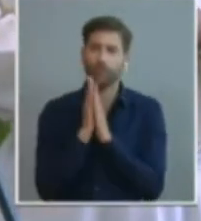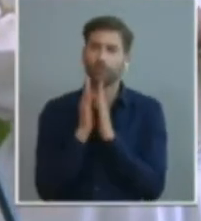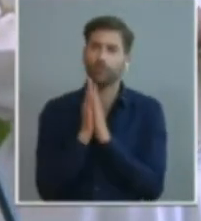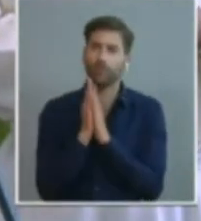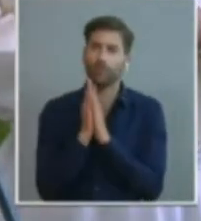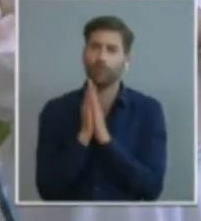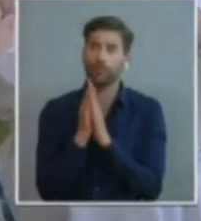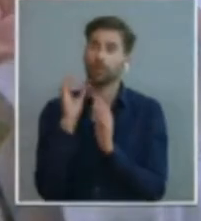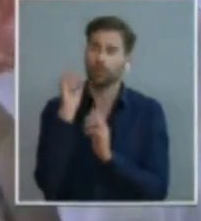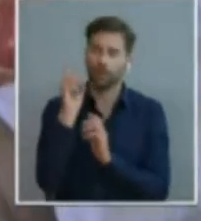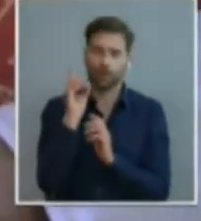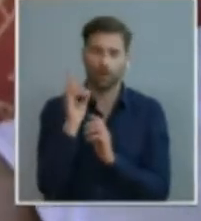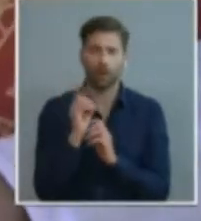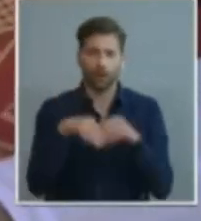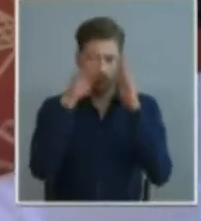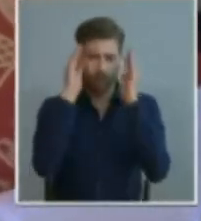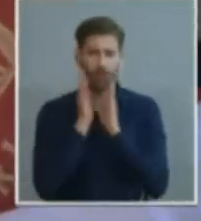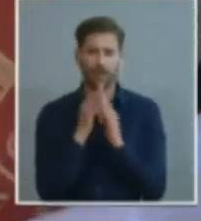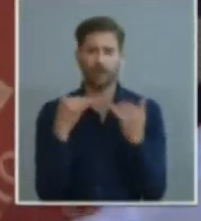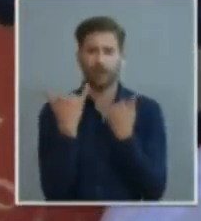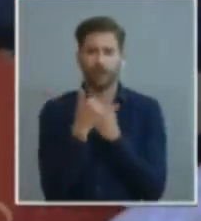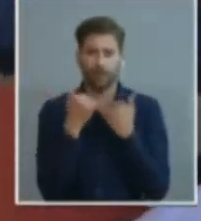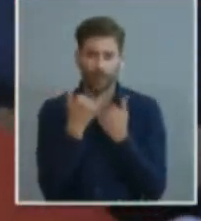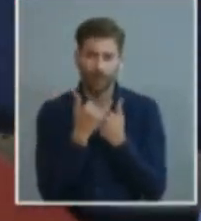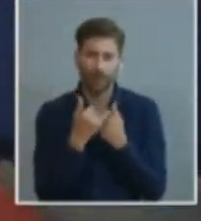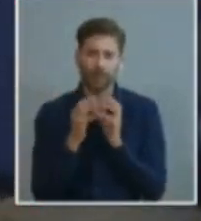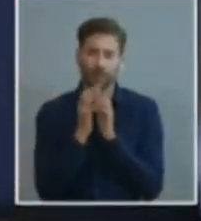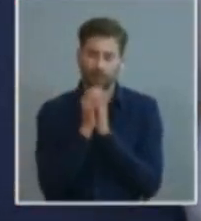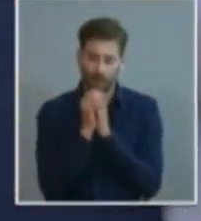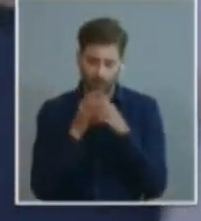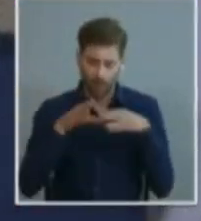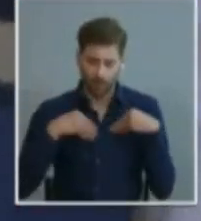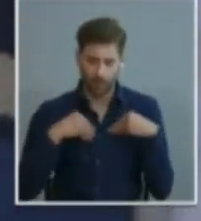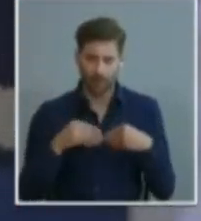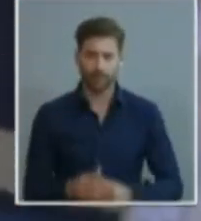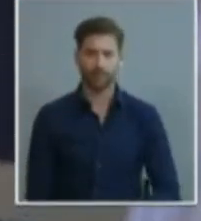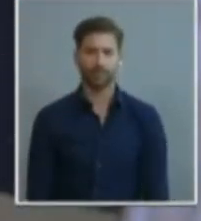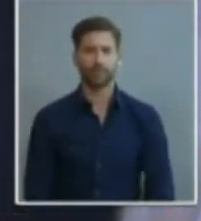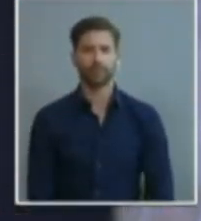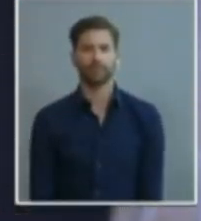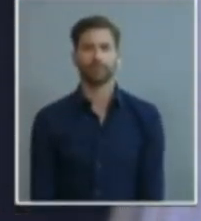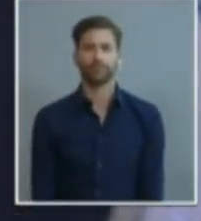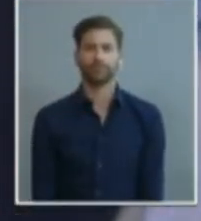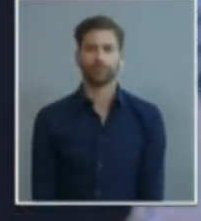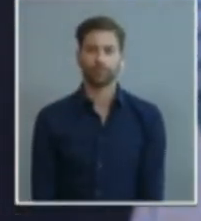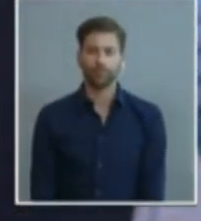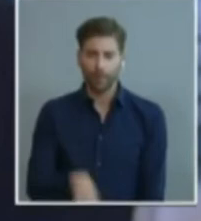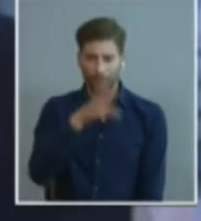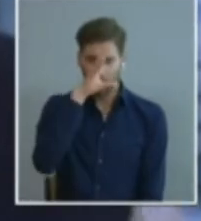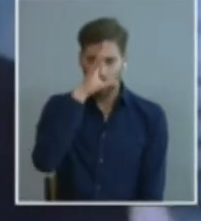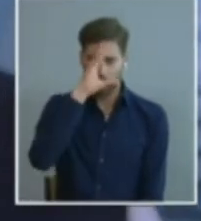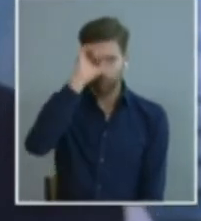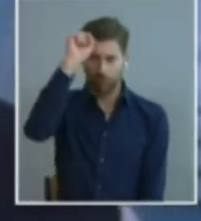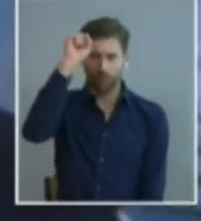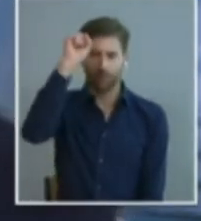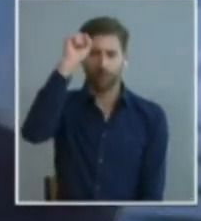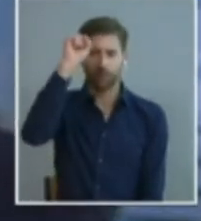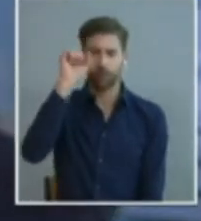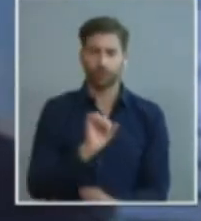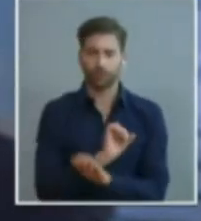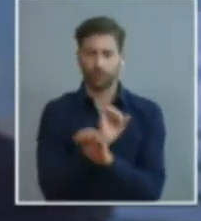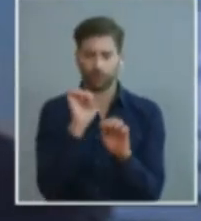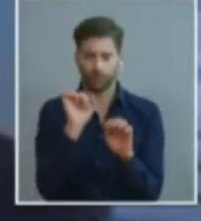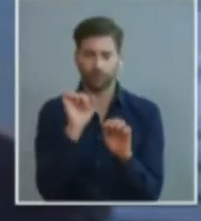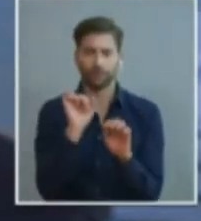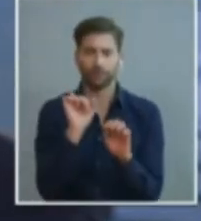Maria. Interceda por nós, a Virgem cheia de graça. Pelos chefes de Estado e seus governos,